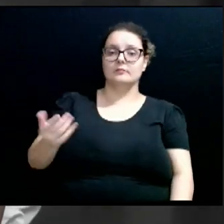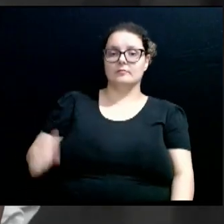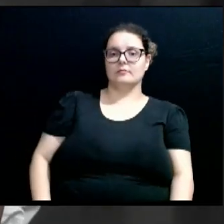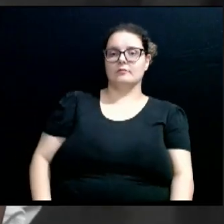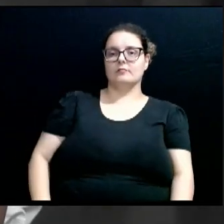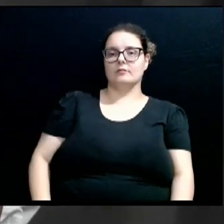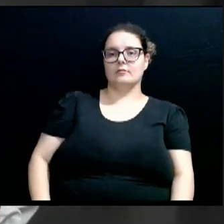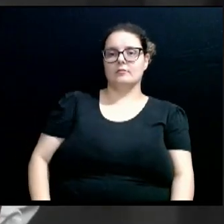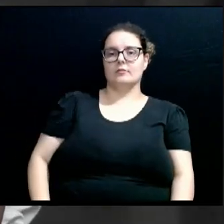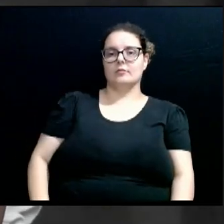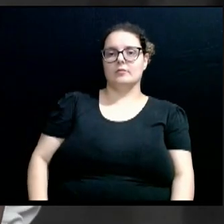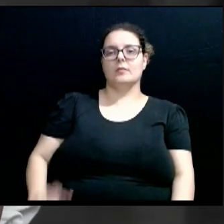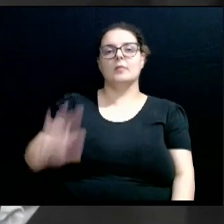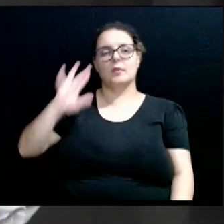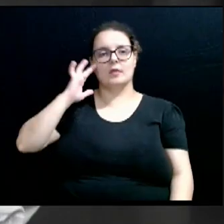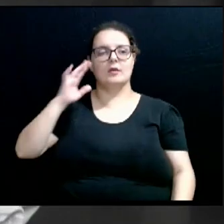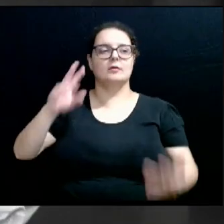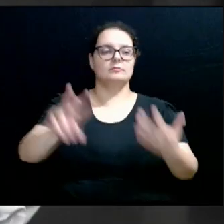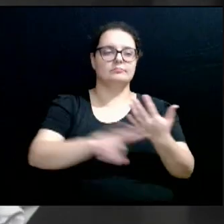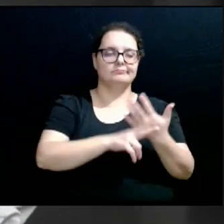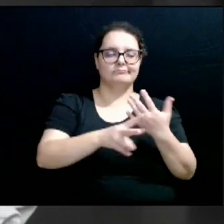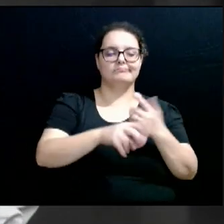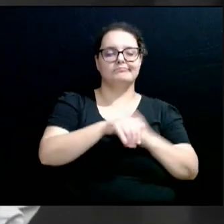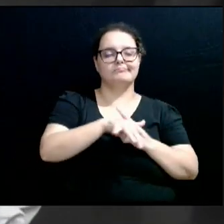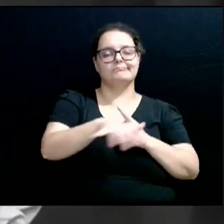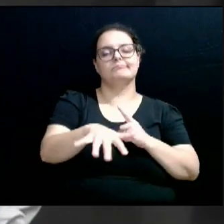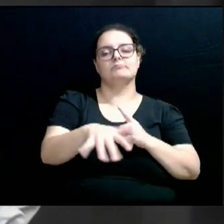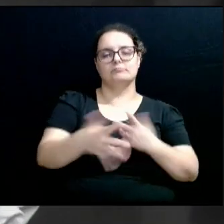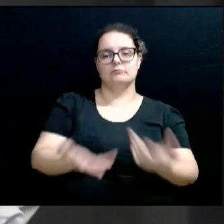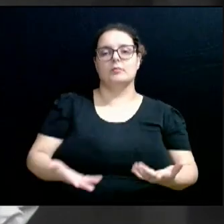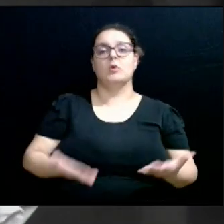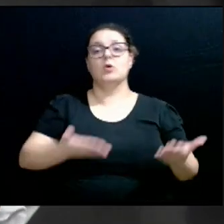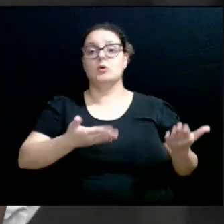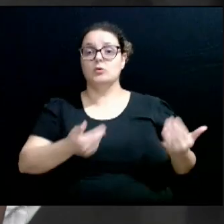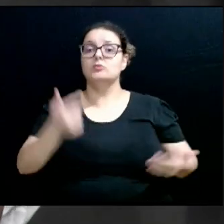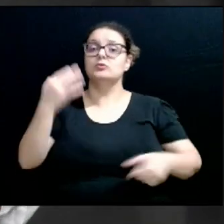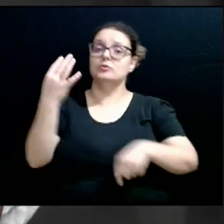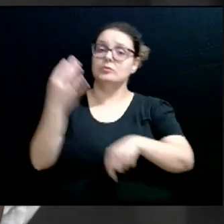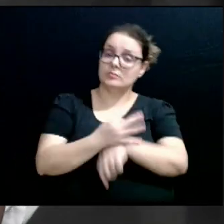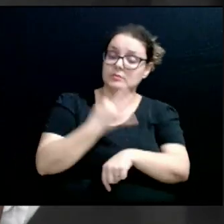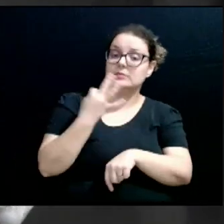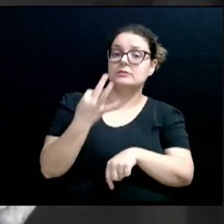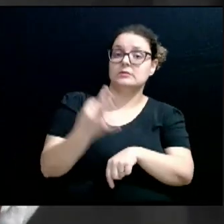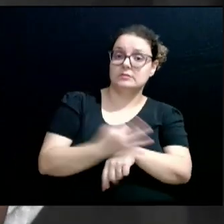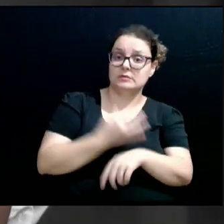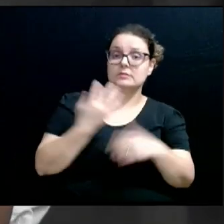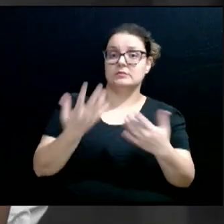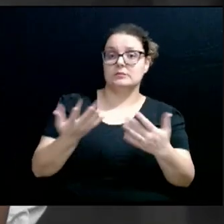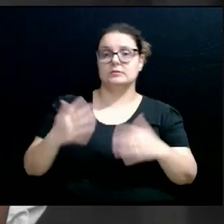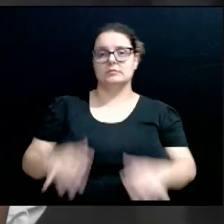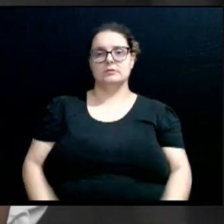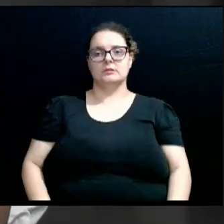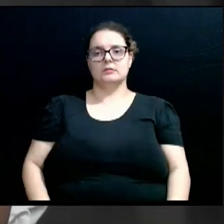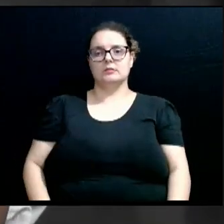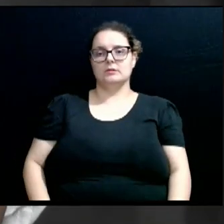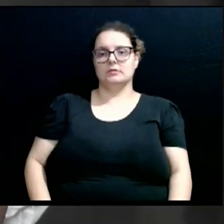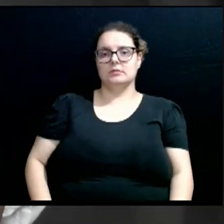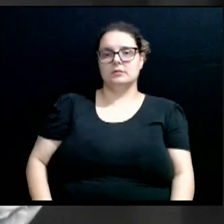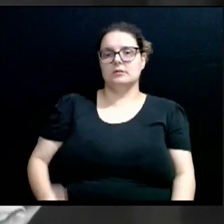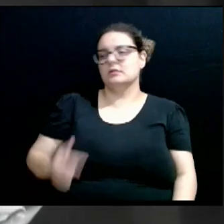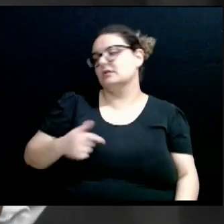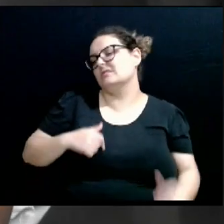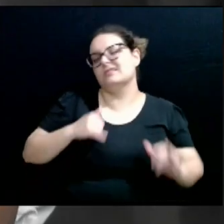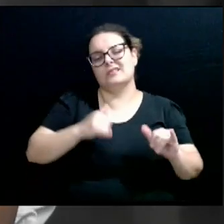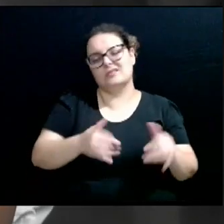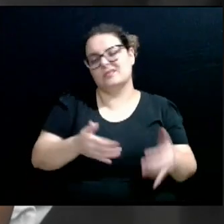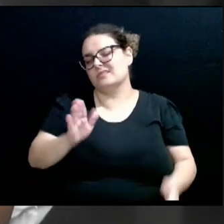impactante de ver os jovens insistirem, né? Então ele falou, eu estava desistindo. Mas aí, a